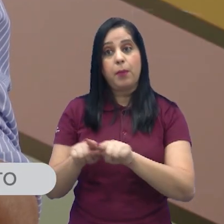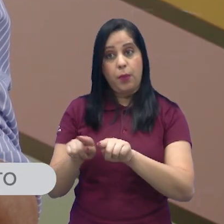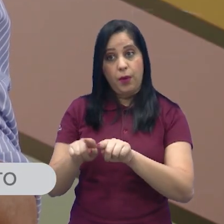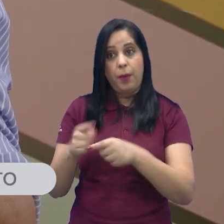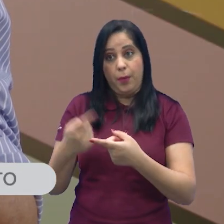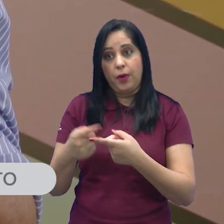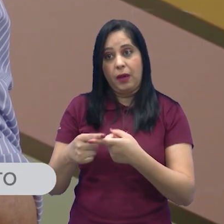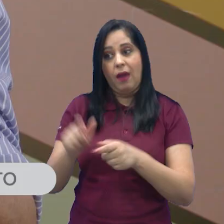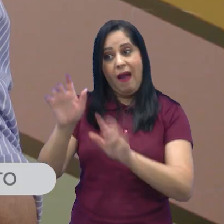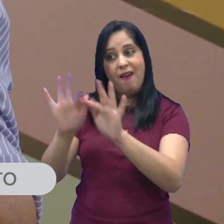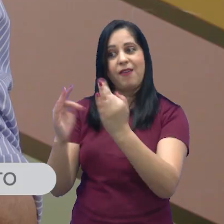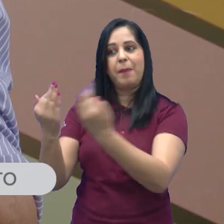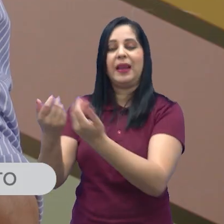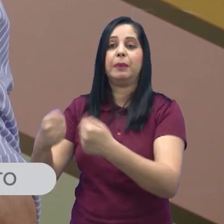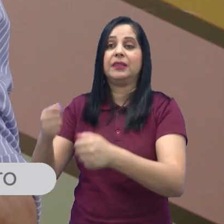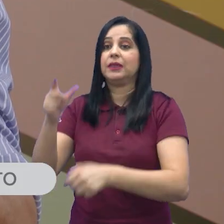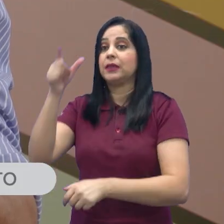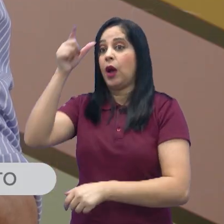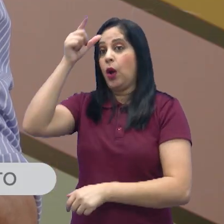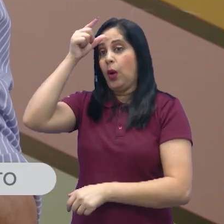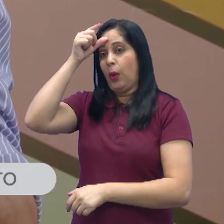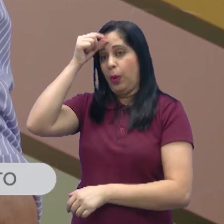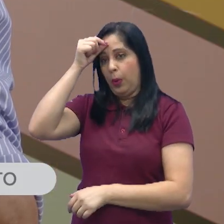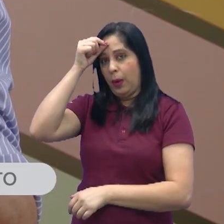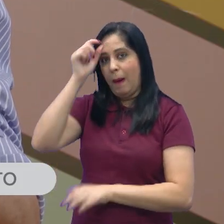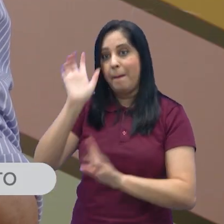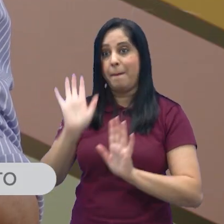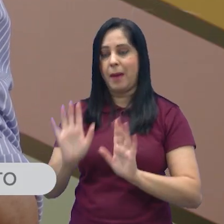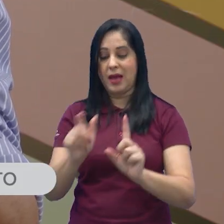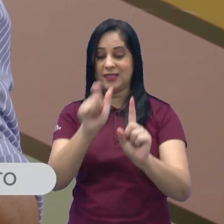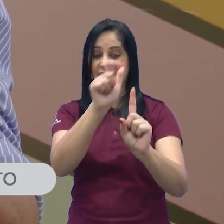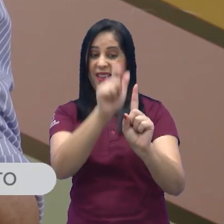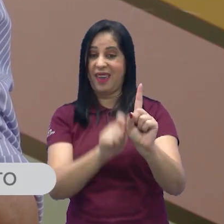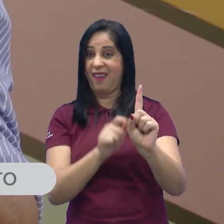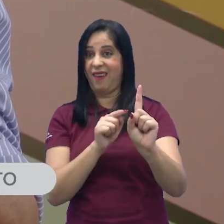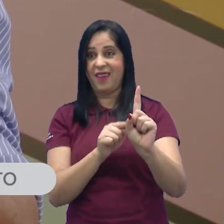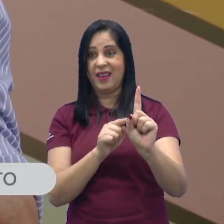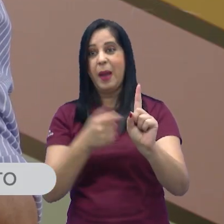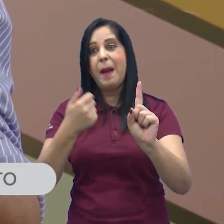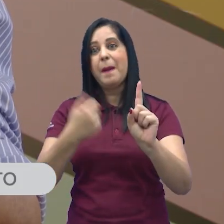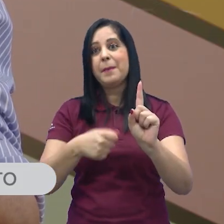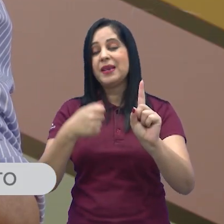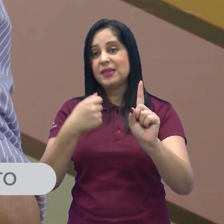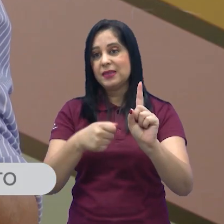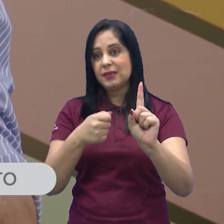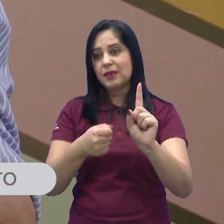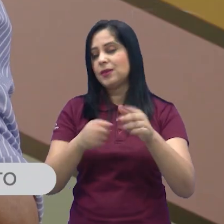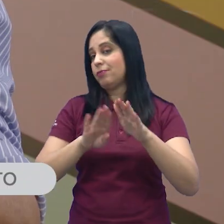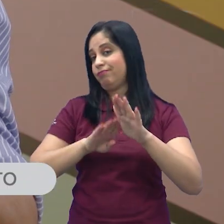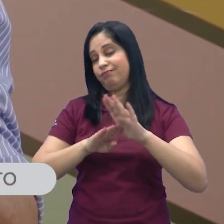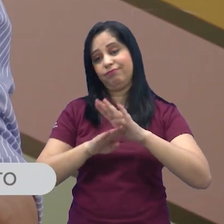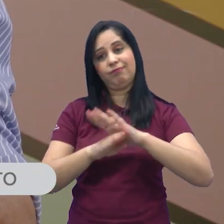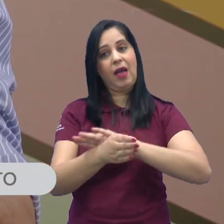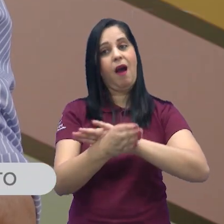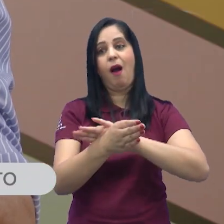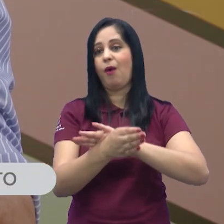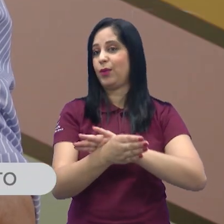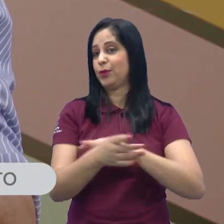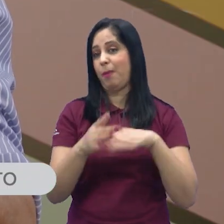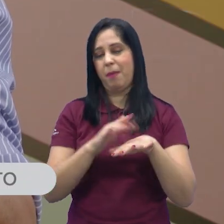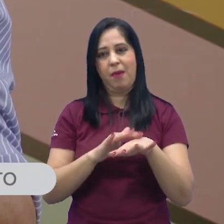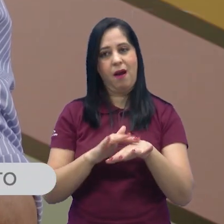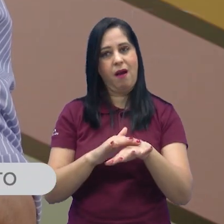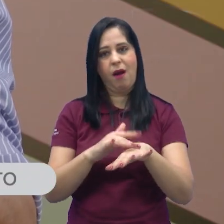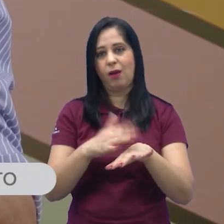né? Agora, o paciente, ele aprender a conviver com aquilo, com aquela doença, com aquela patologia, e